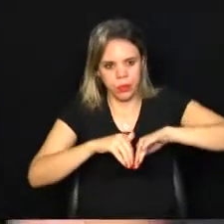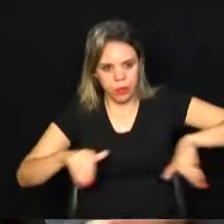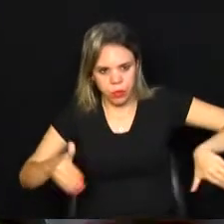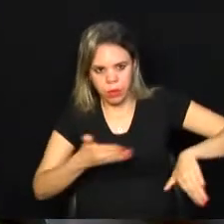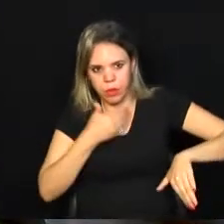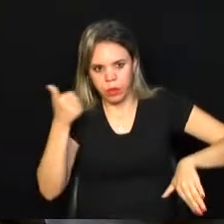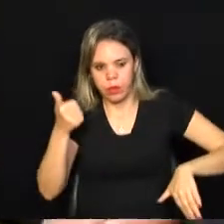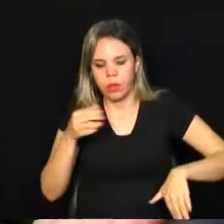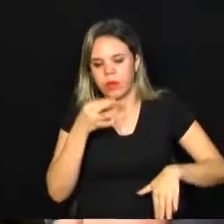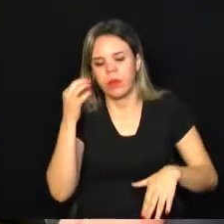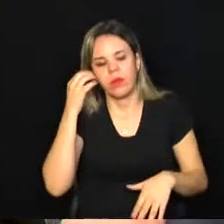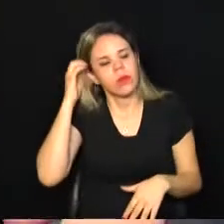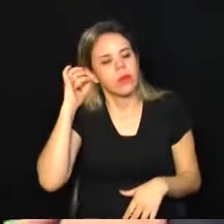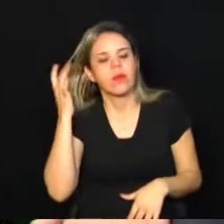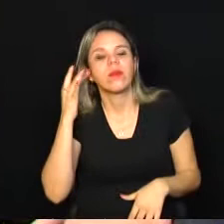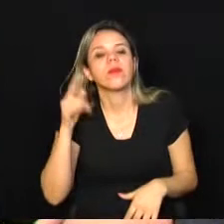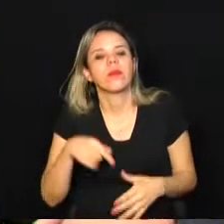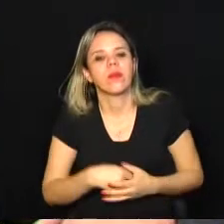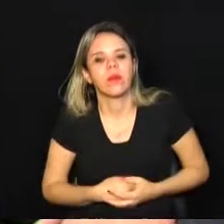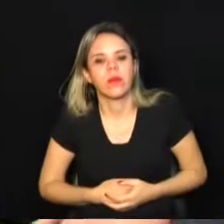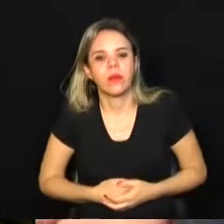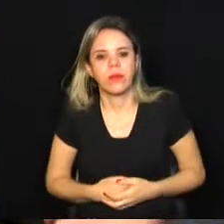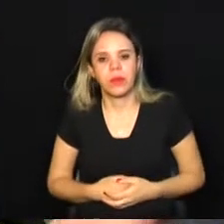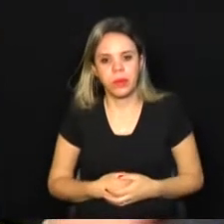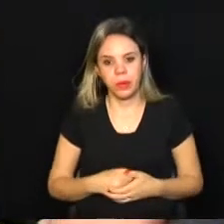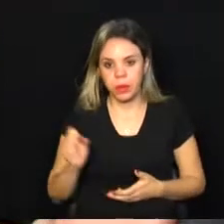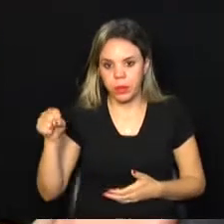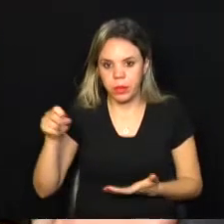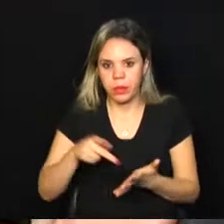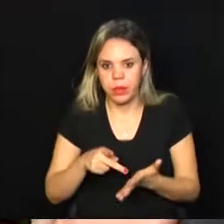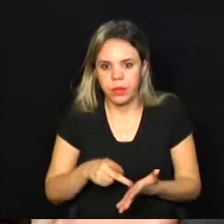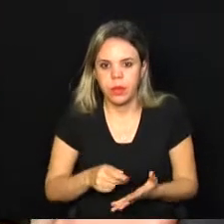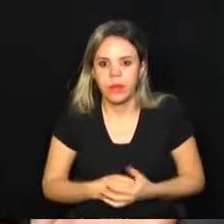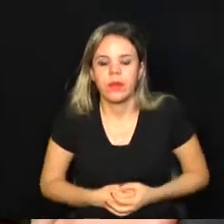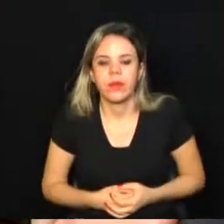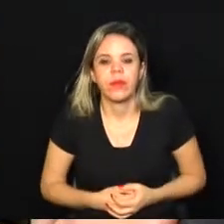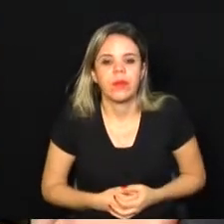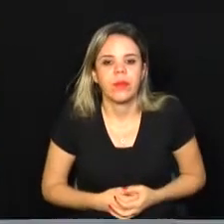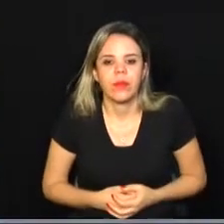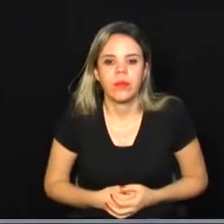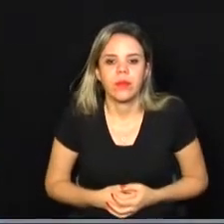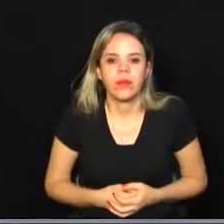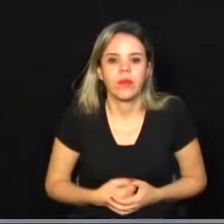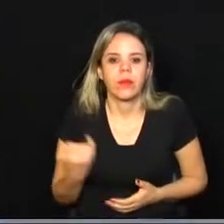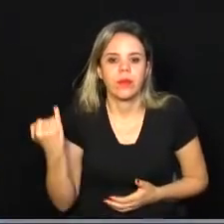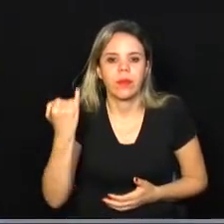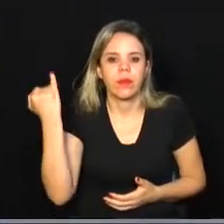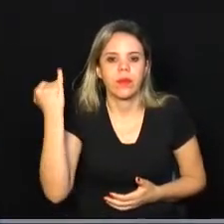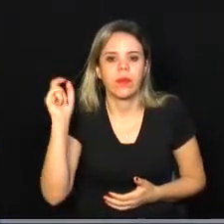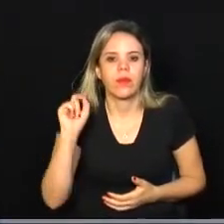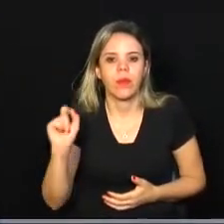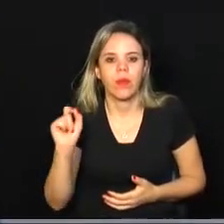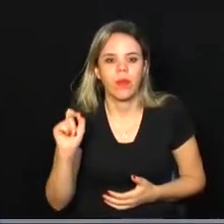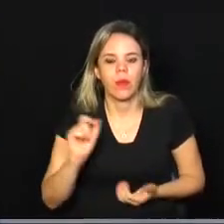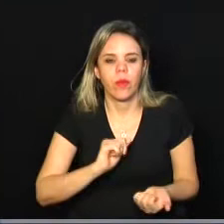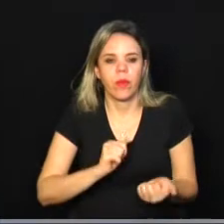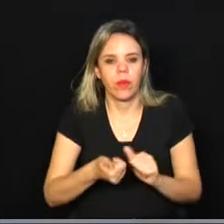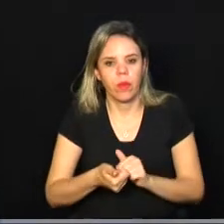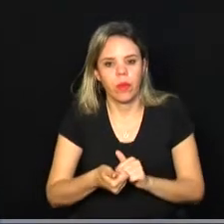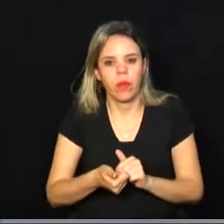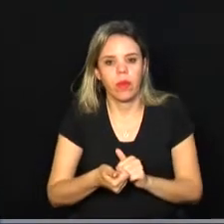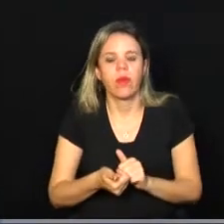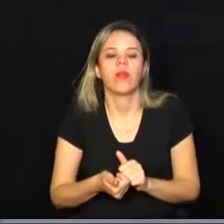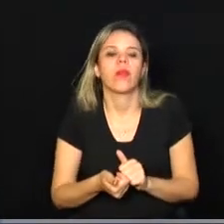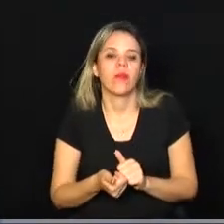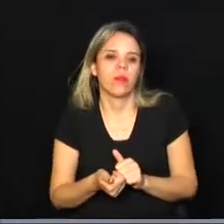mais prudente, né, Larissa? Sim, com certeza. É importante o atleta se